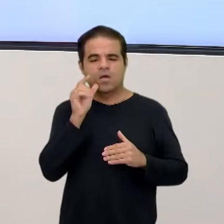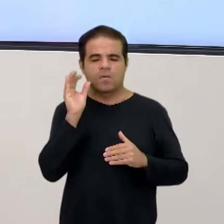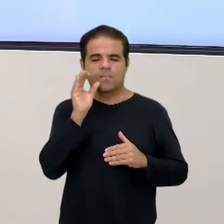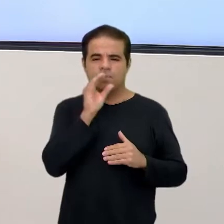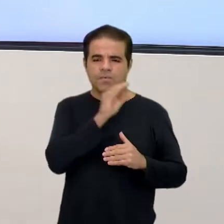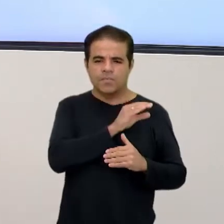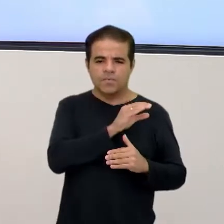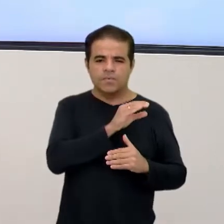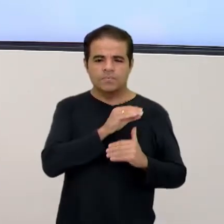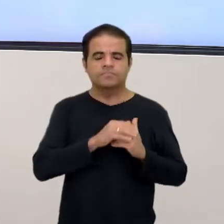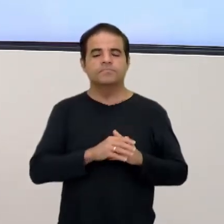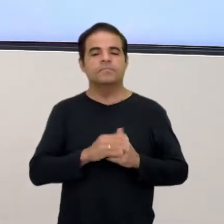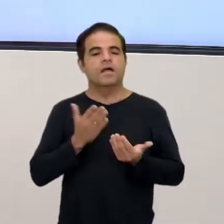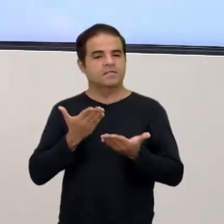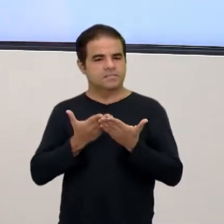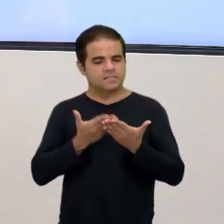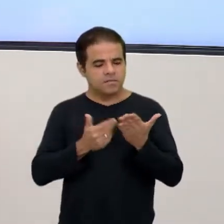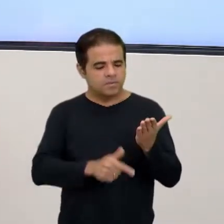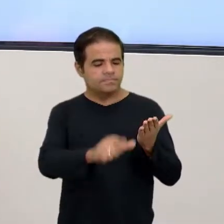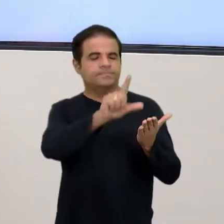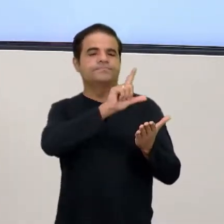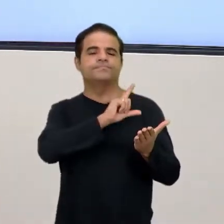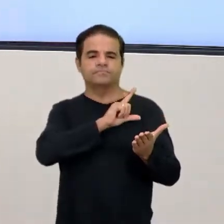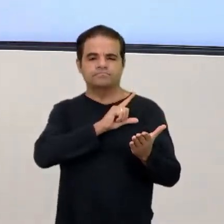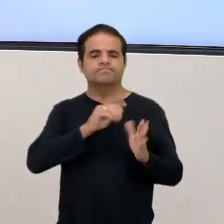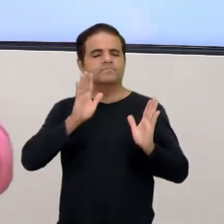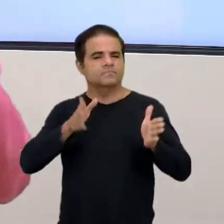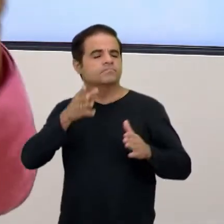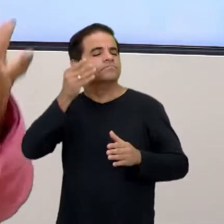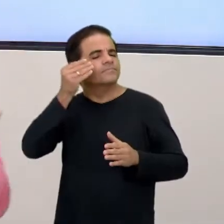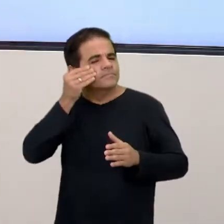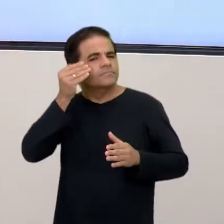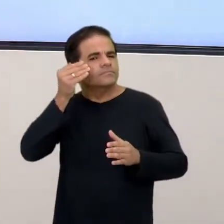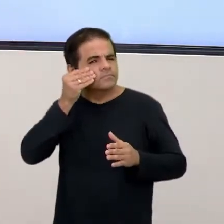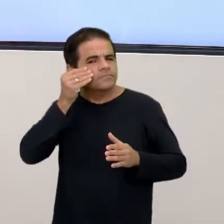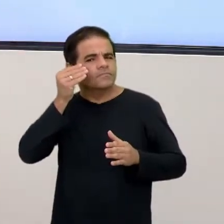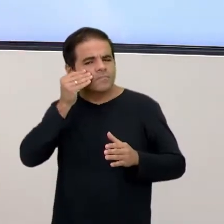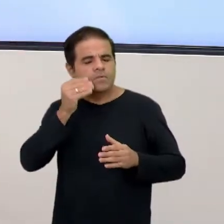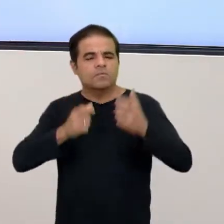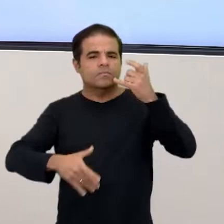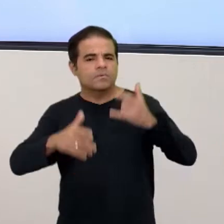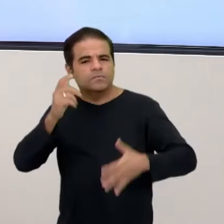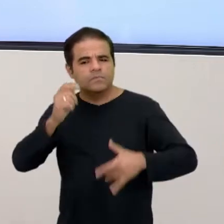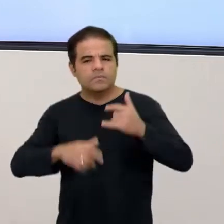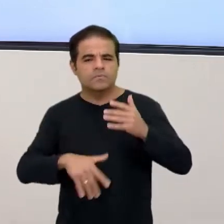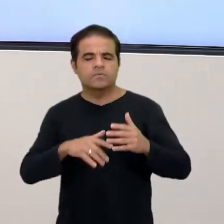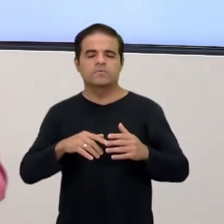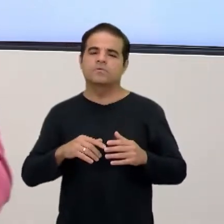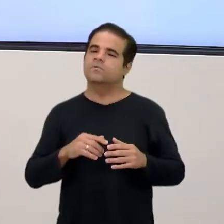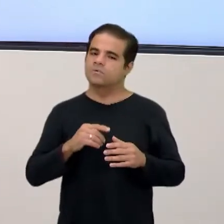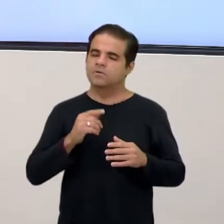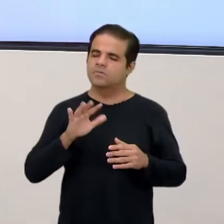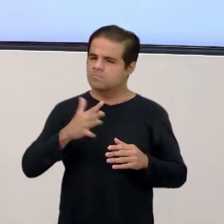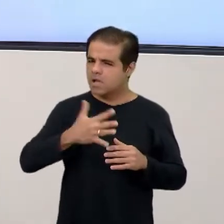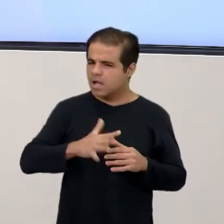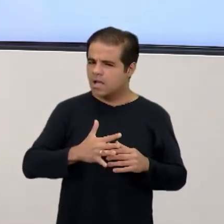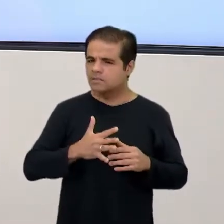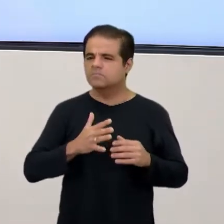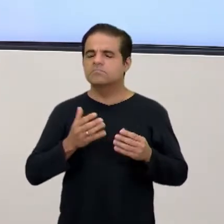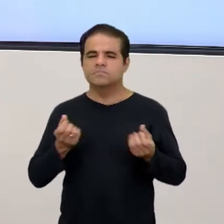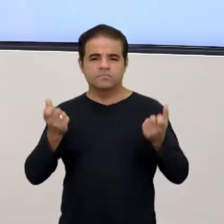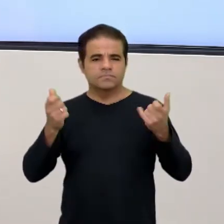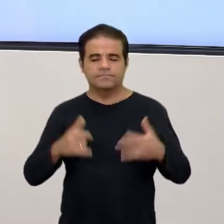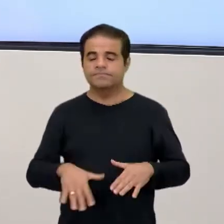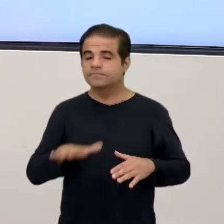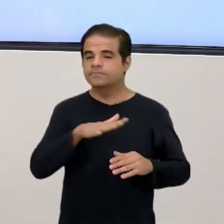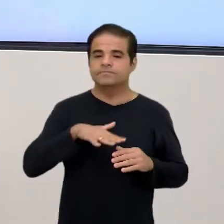exemplo, né? As aulas anteriores a gente fez experimento, a gente mostrou aí como funciona um motor a combustão, mais ou menos, né? A gente